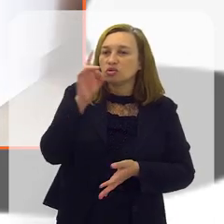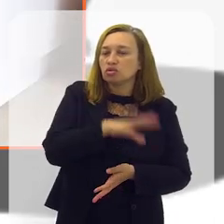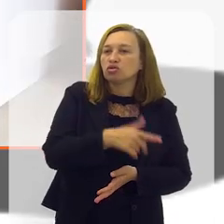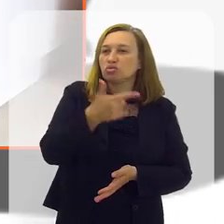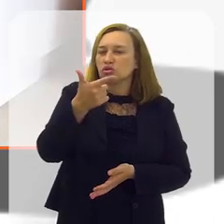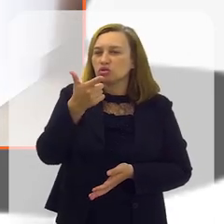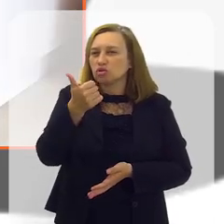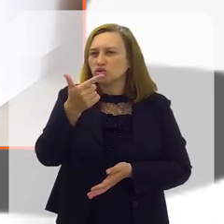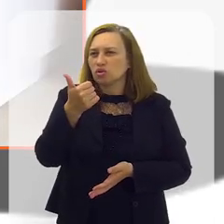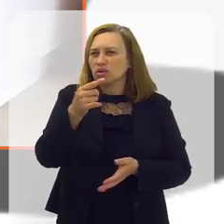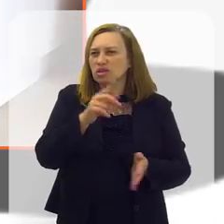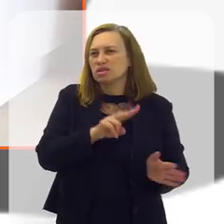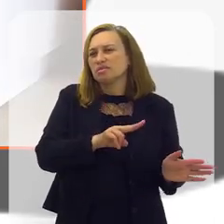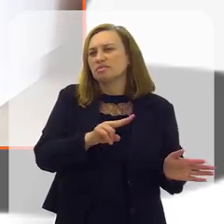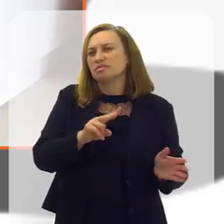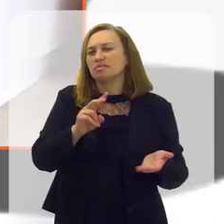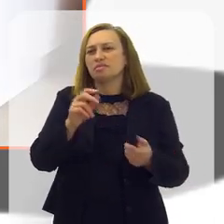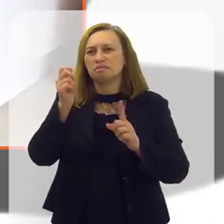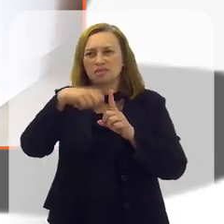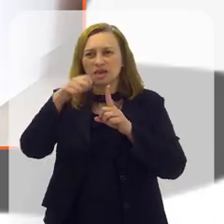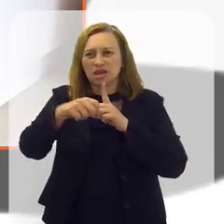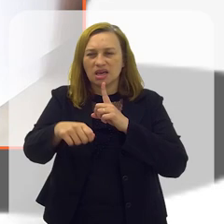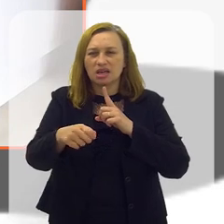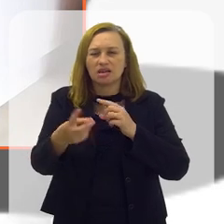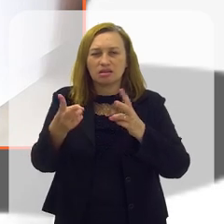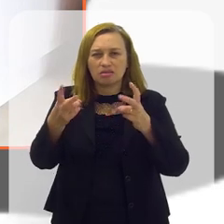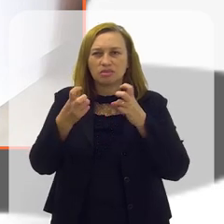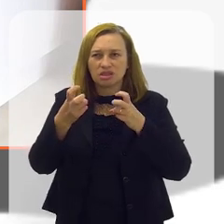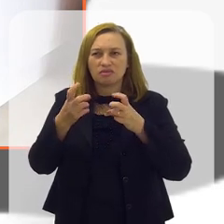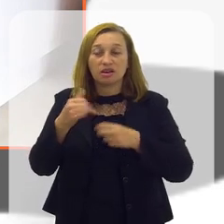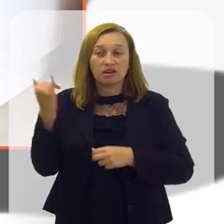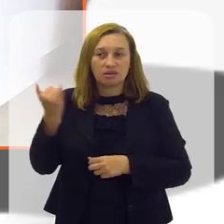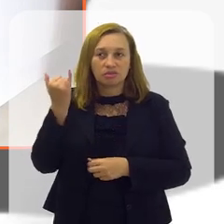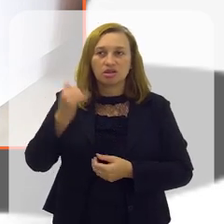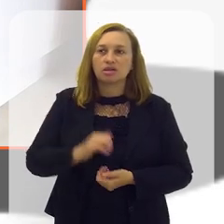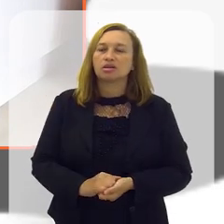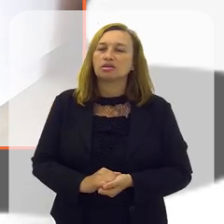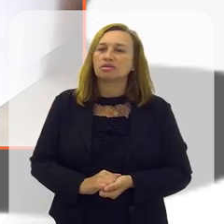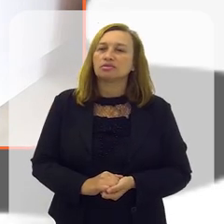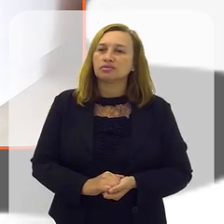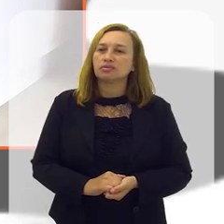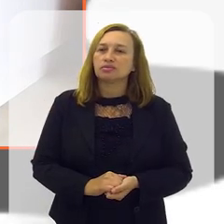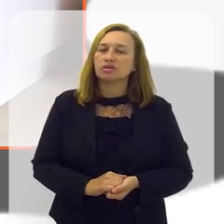últimos 12 meses? E essa é bem interessante, Cláudia, da gente observar.